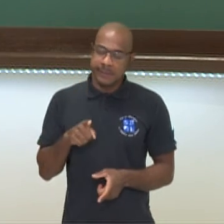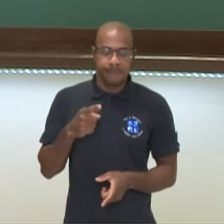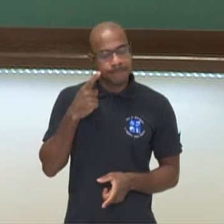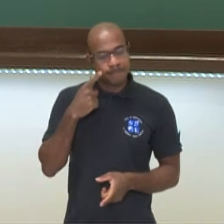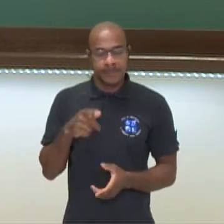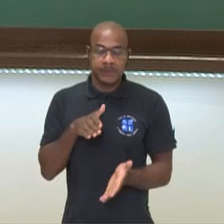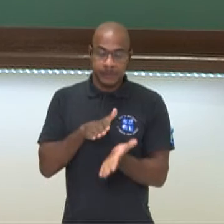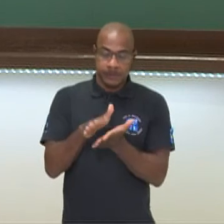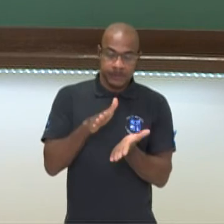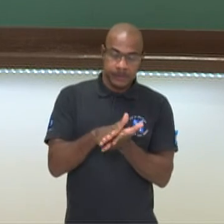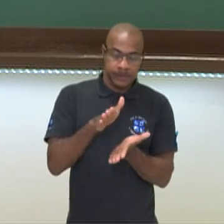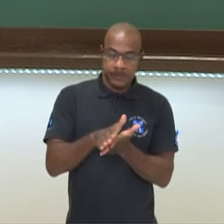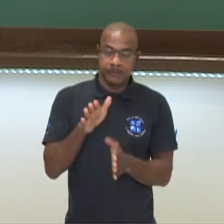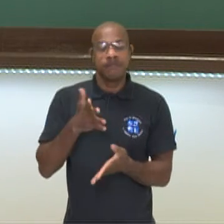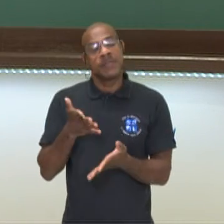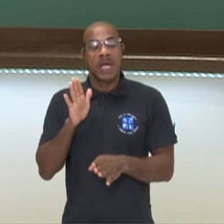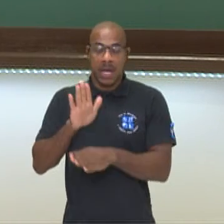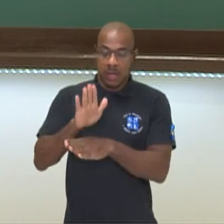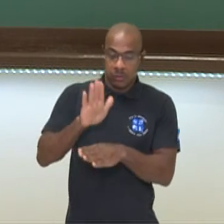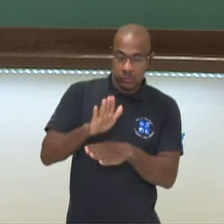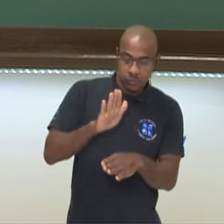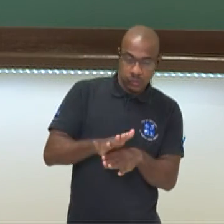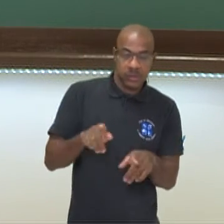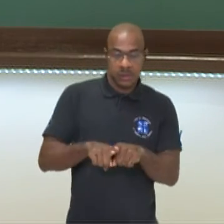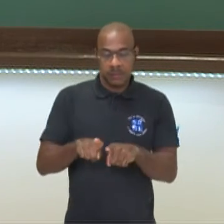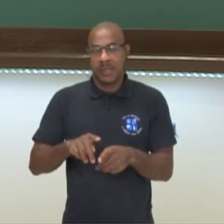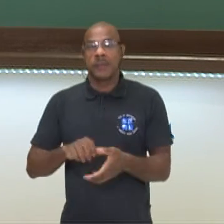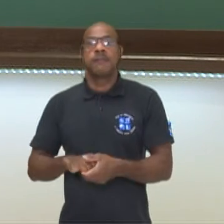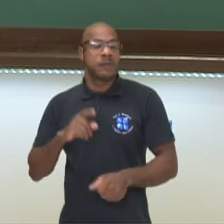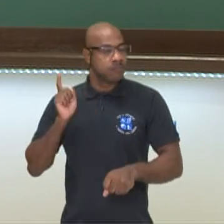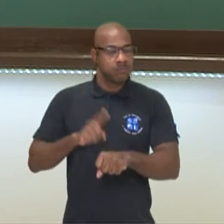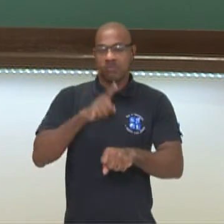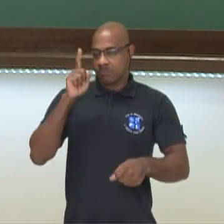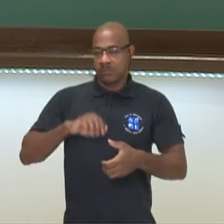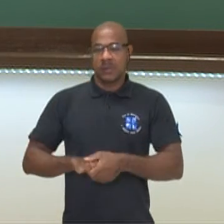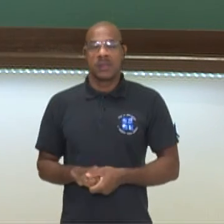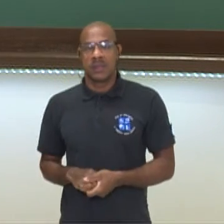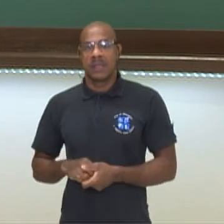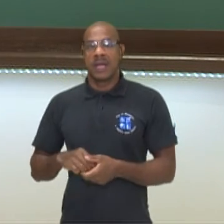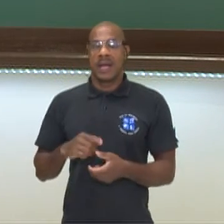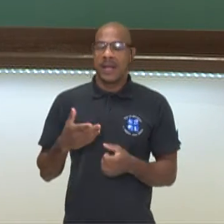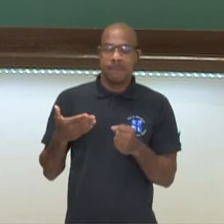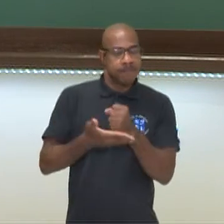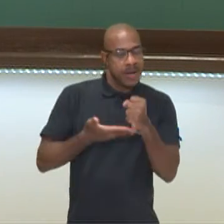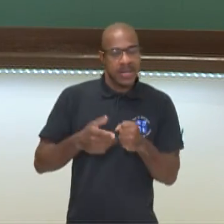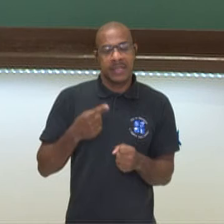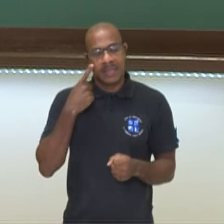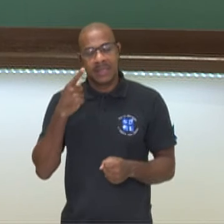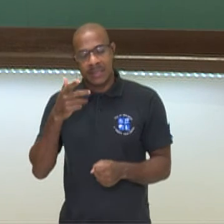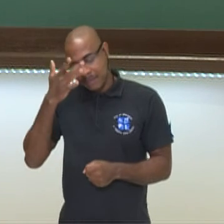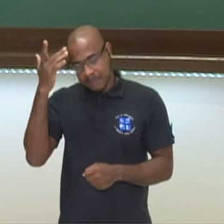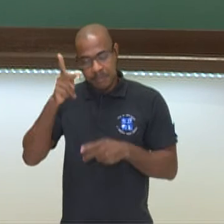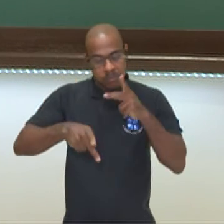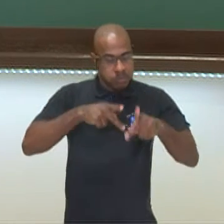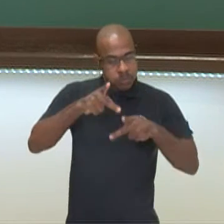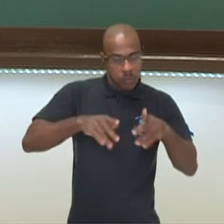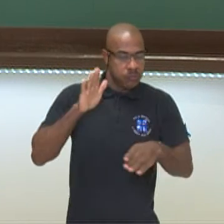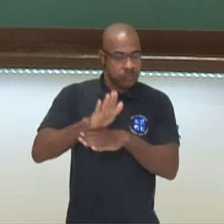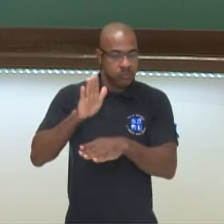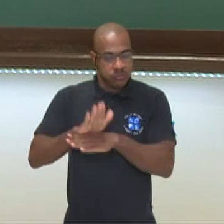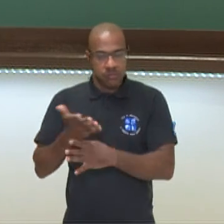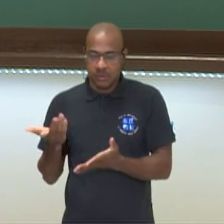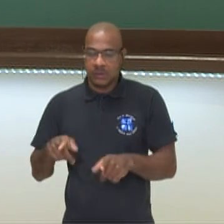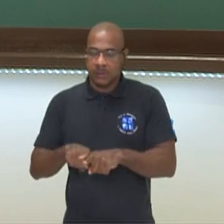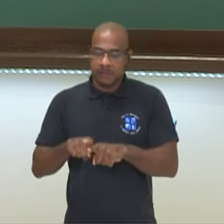capitalista, ele maximiza as responsabilidades, as questões básicas, né, das